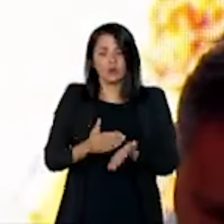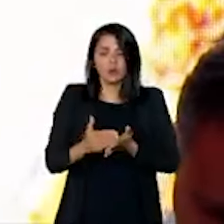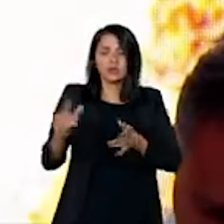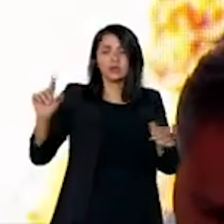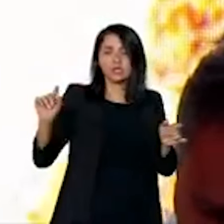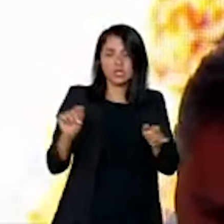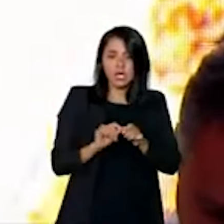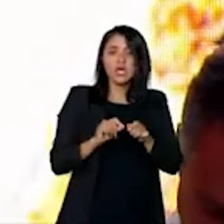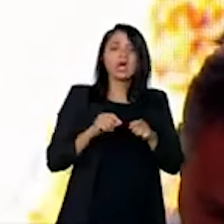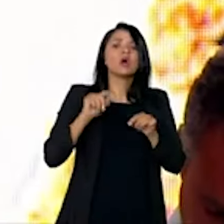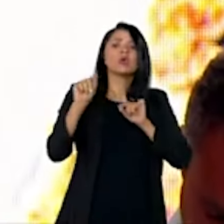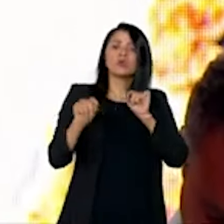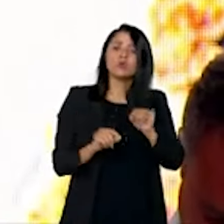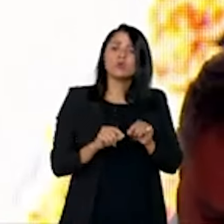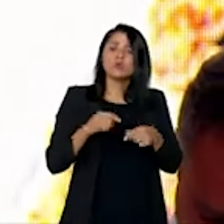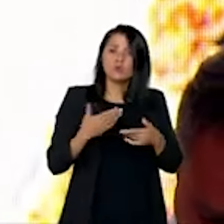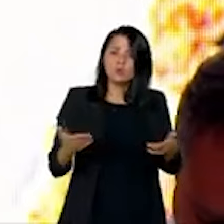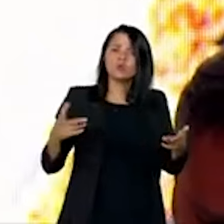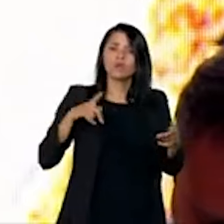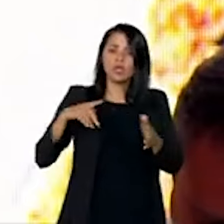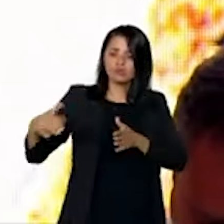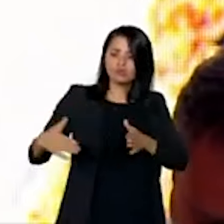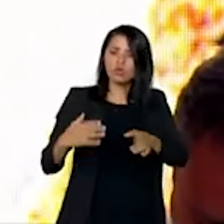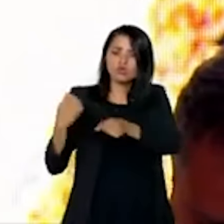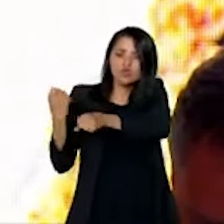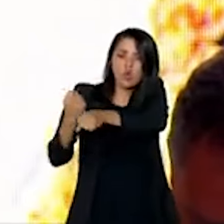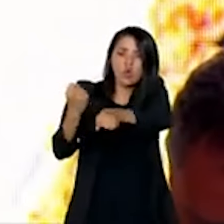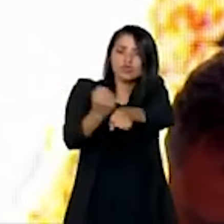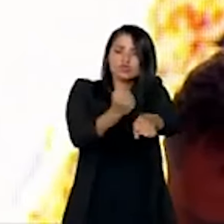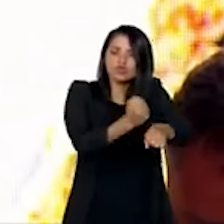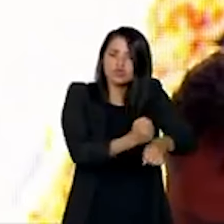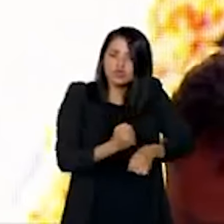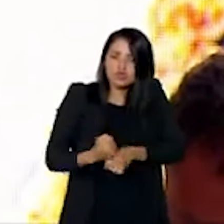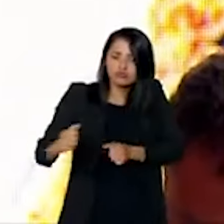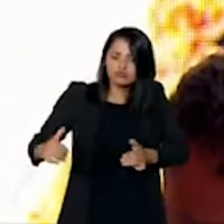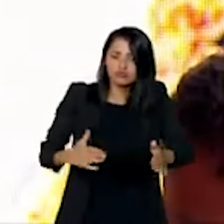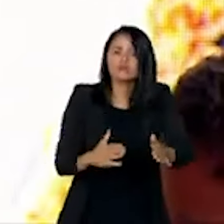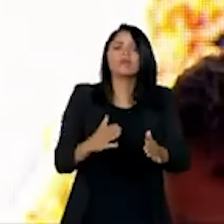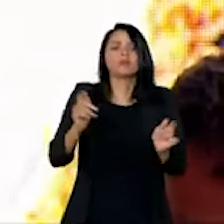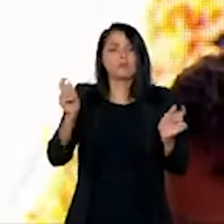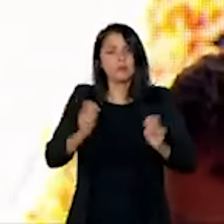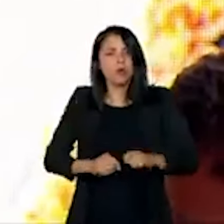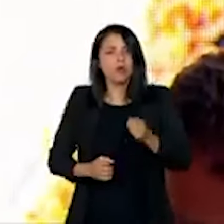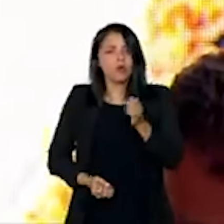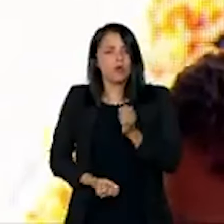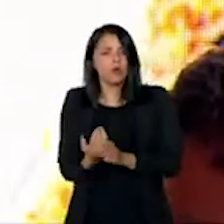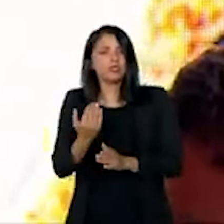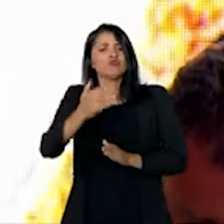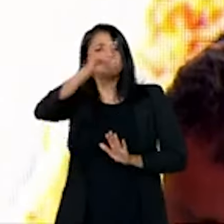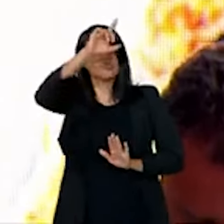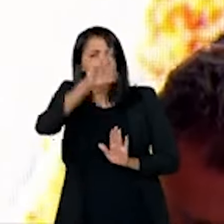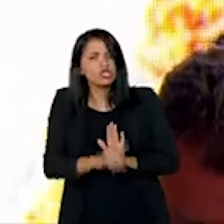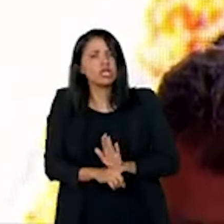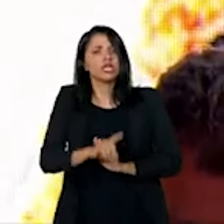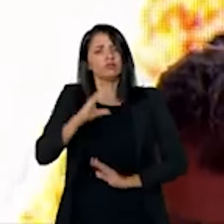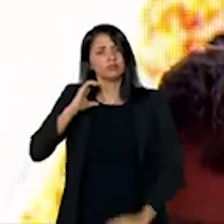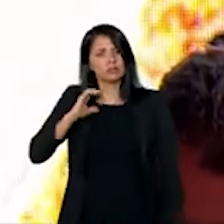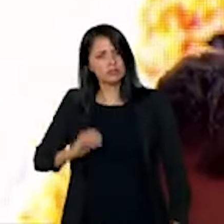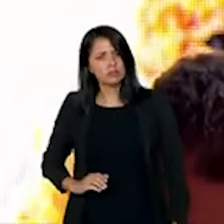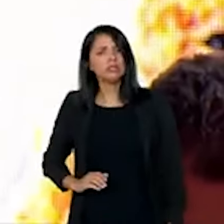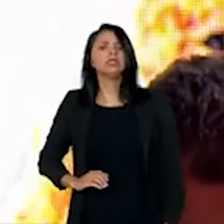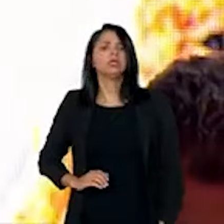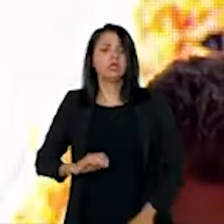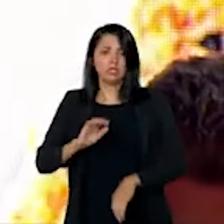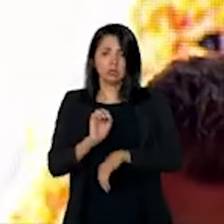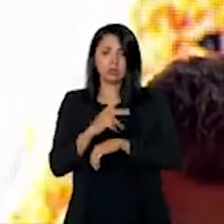fazer definitivamente essa rodovia para que a gente estabeleça o pleno direito de cidadania